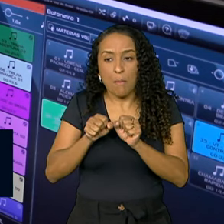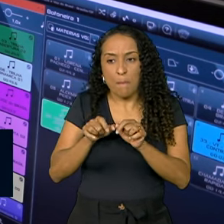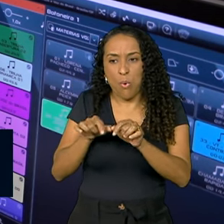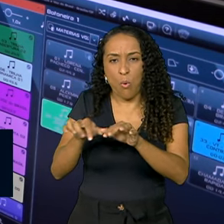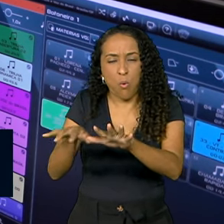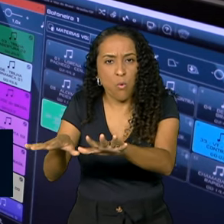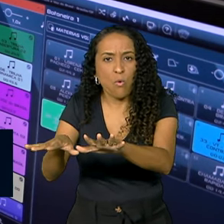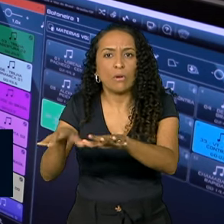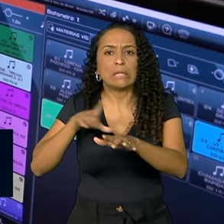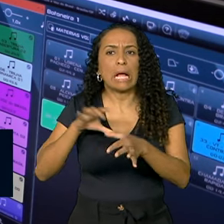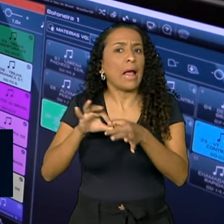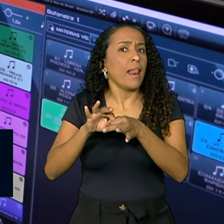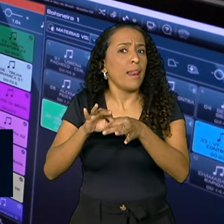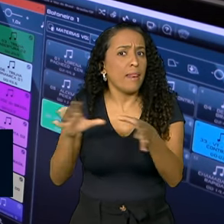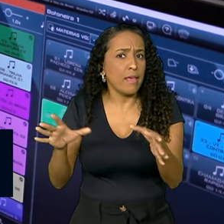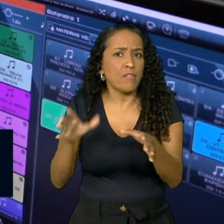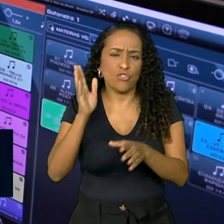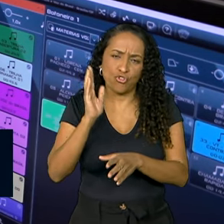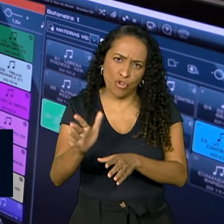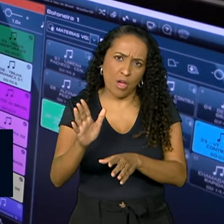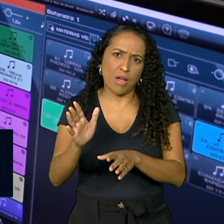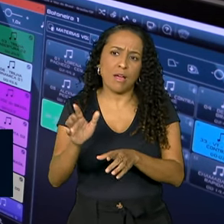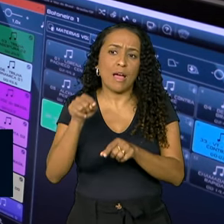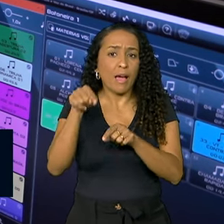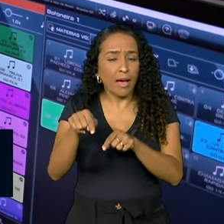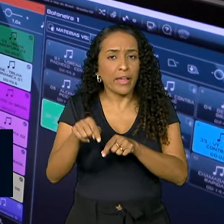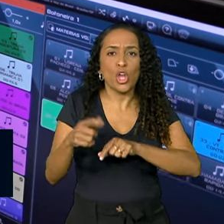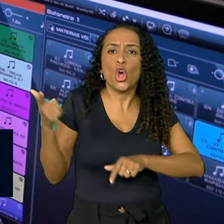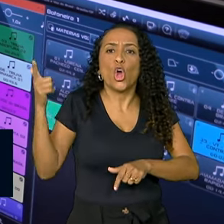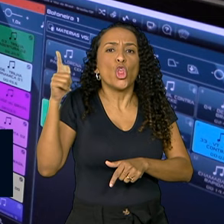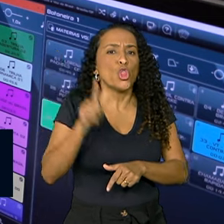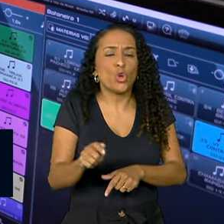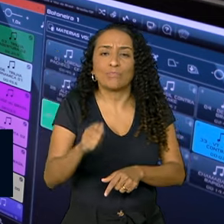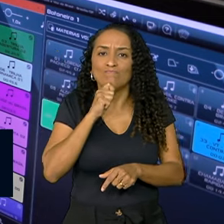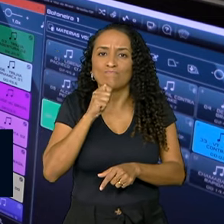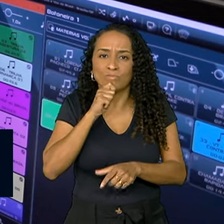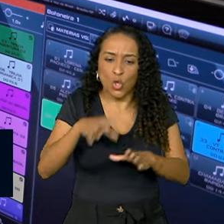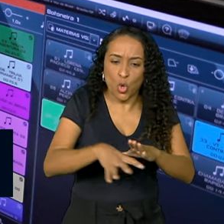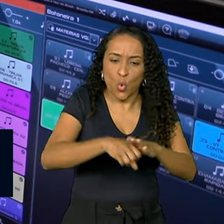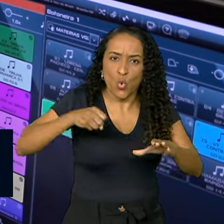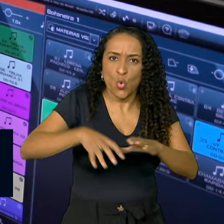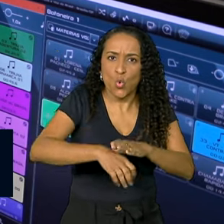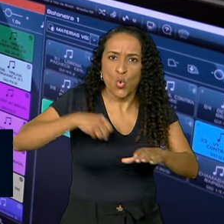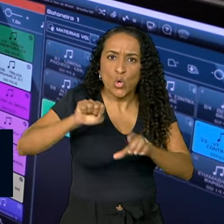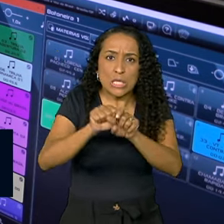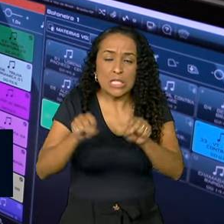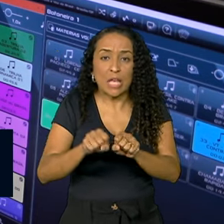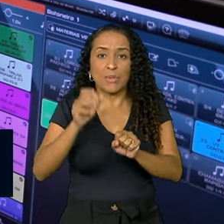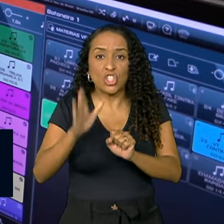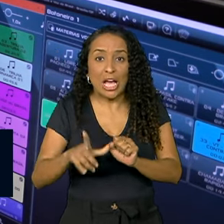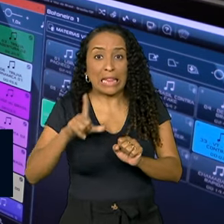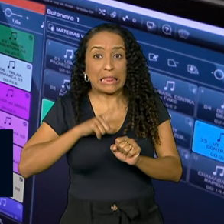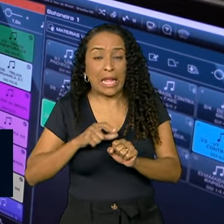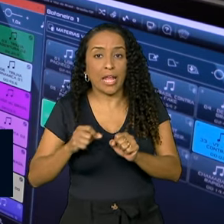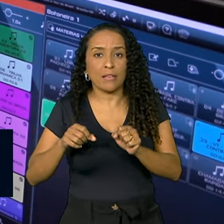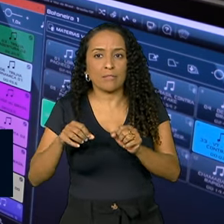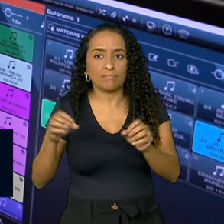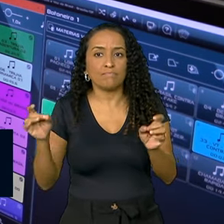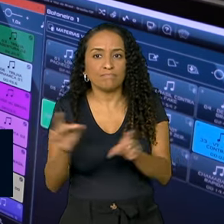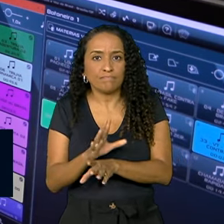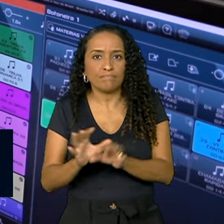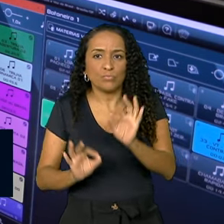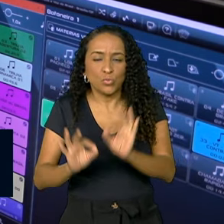tá disponível para já ela não consegue ainda bombear com o sistema de bombeamento que foi instalado até então né